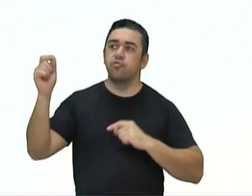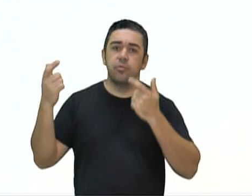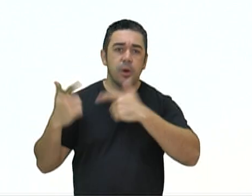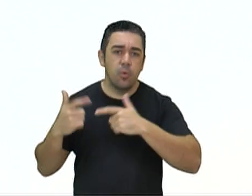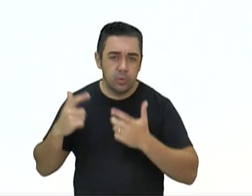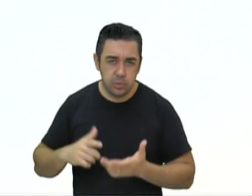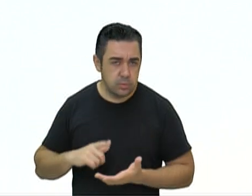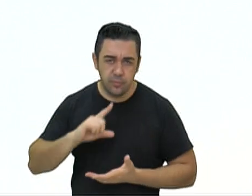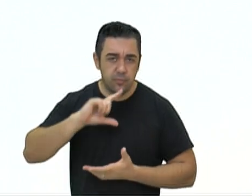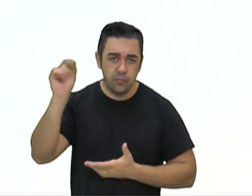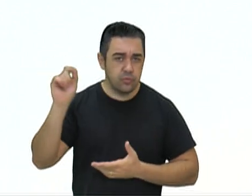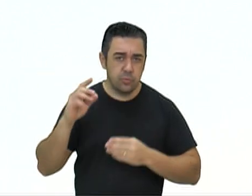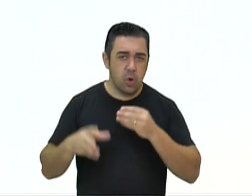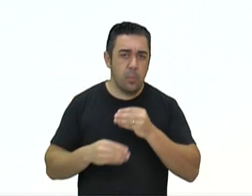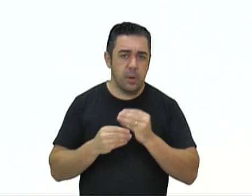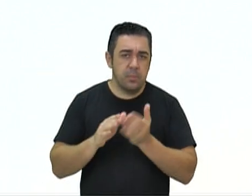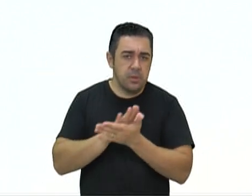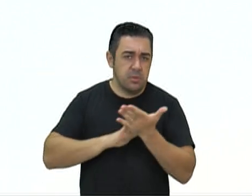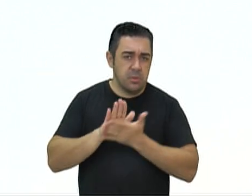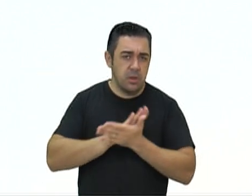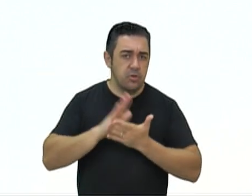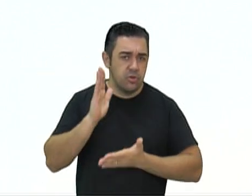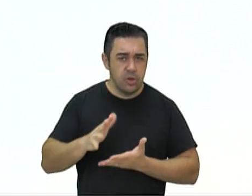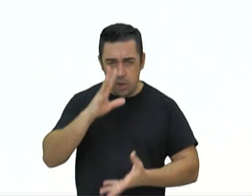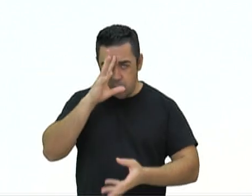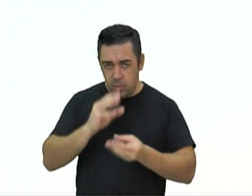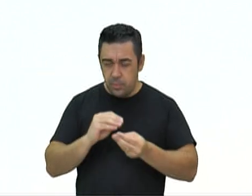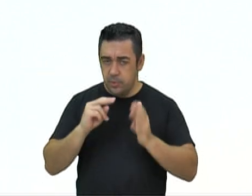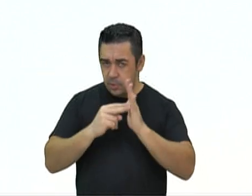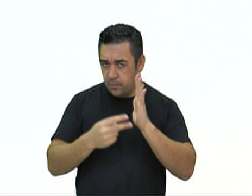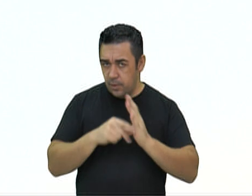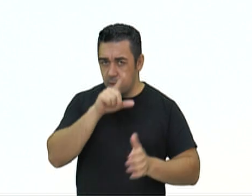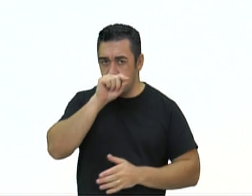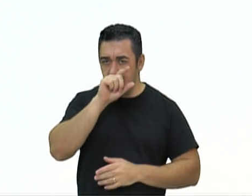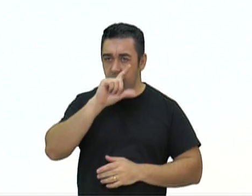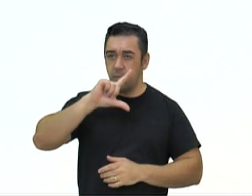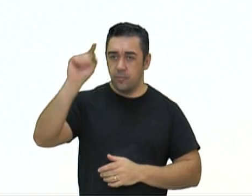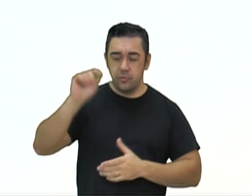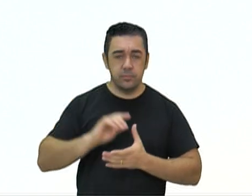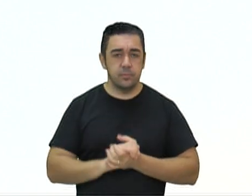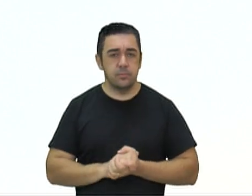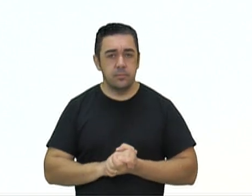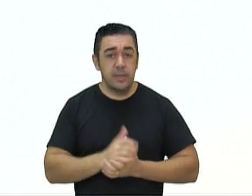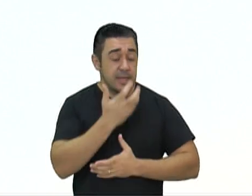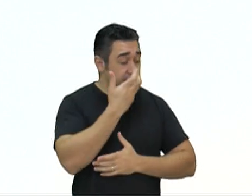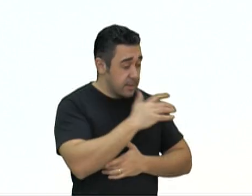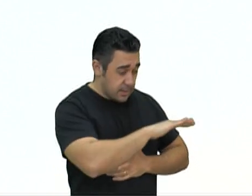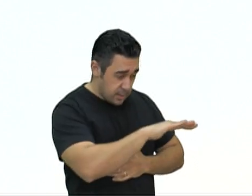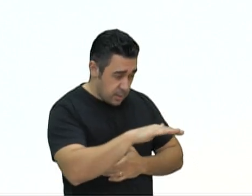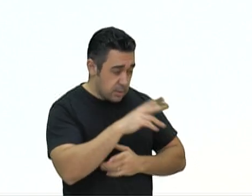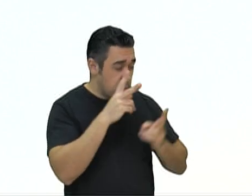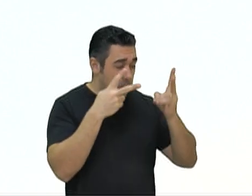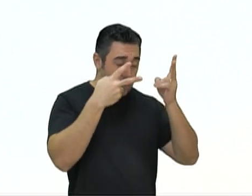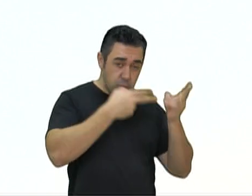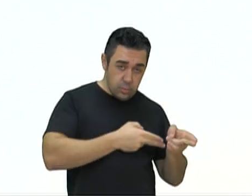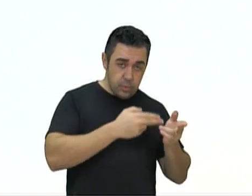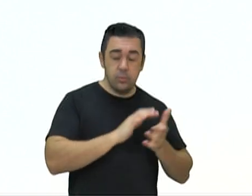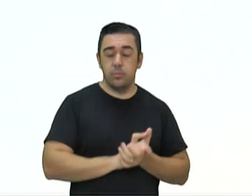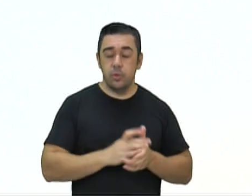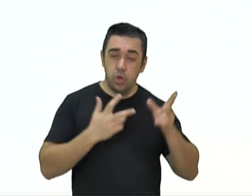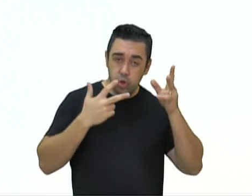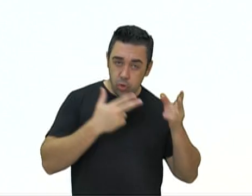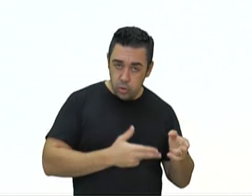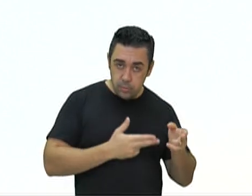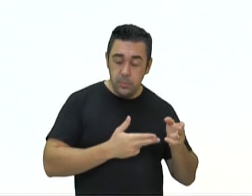precisa ter mais complementos, todos já compreenderam que ele fugiu. Né? As crianças dormiram, ponto final. Dormir